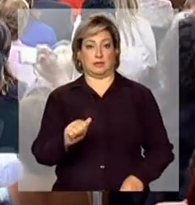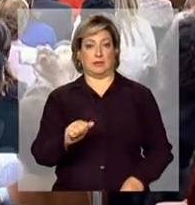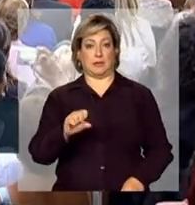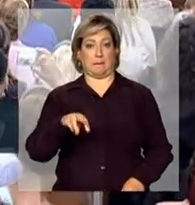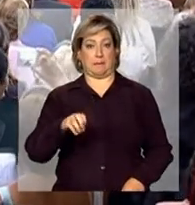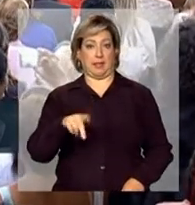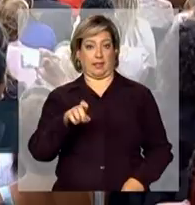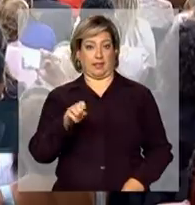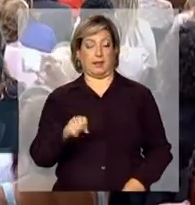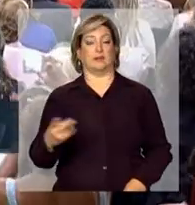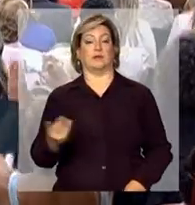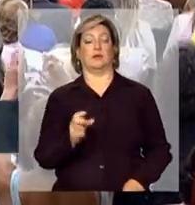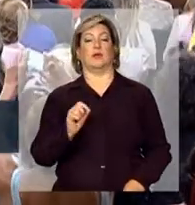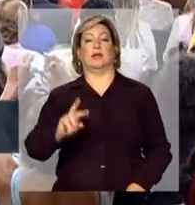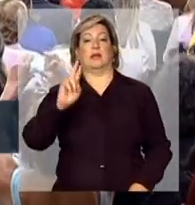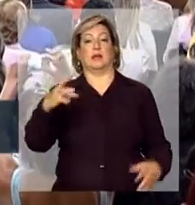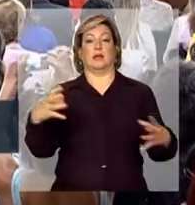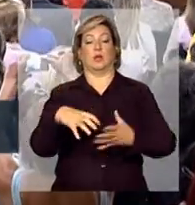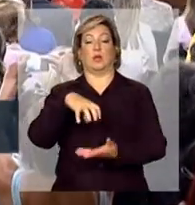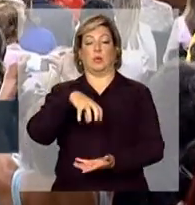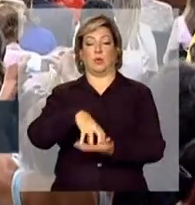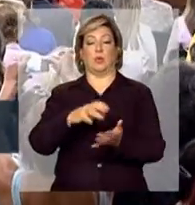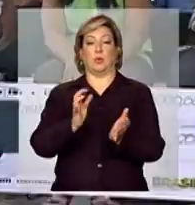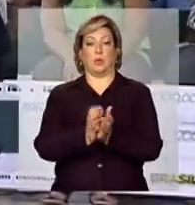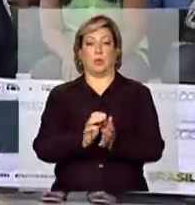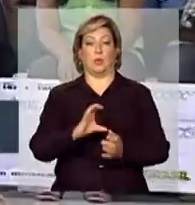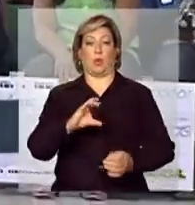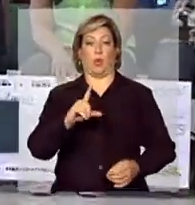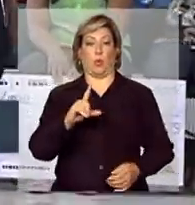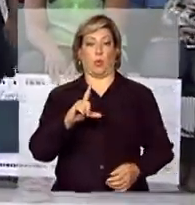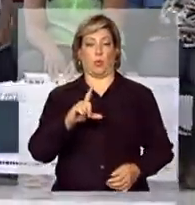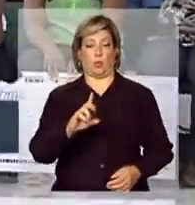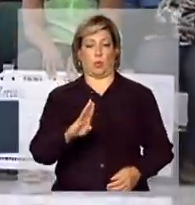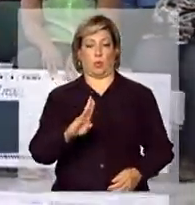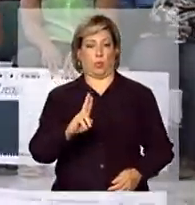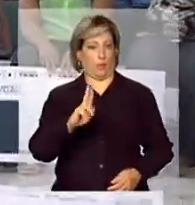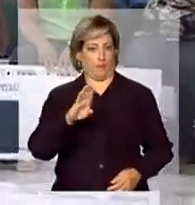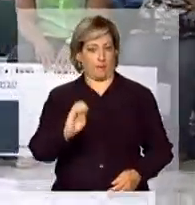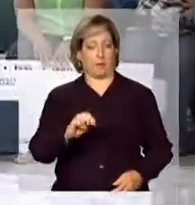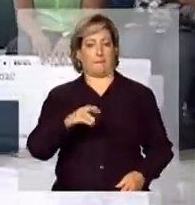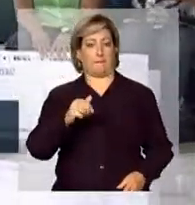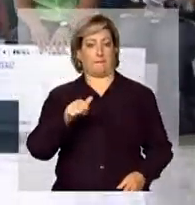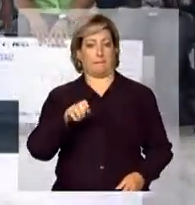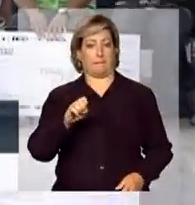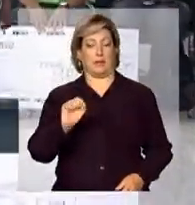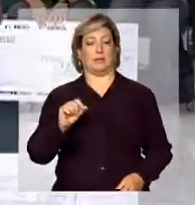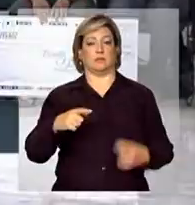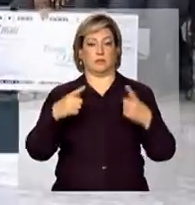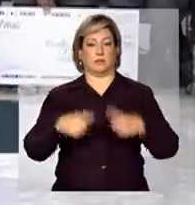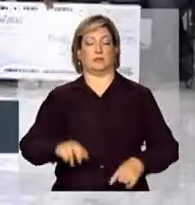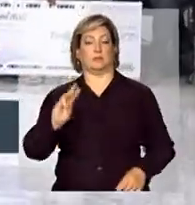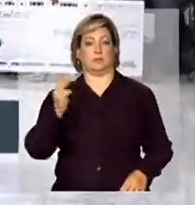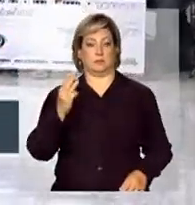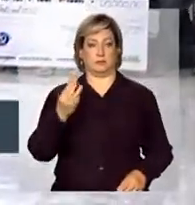Mendes representantes do clube de mães Palmares de Santa Bárbara do Maranhão